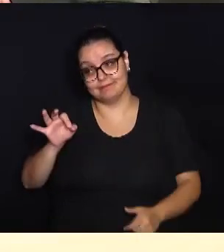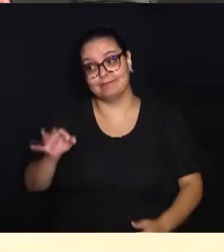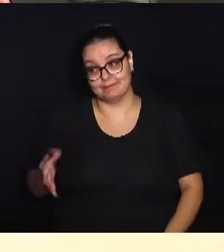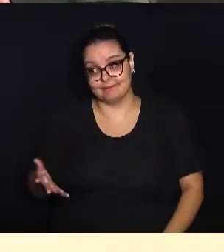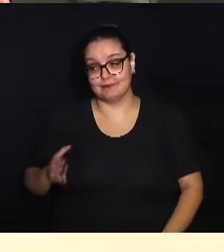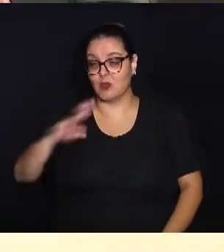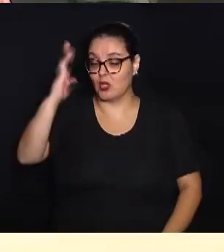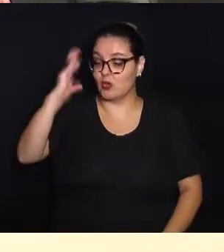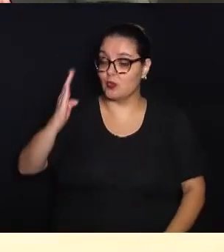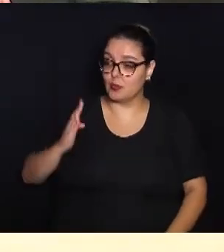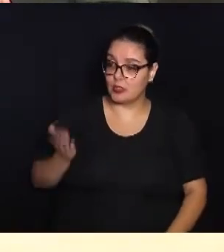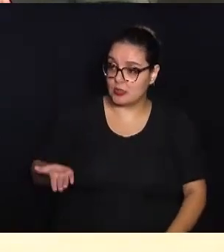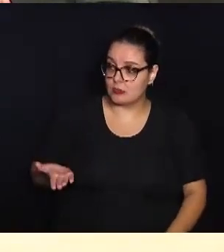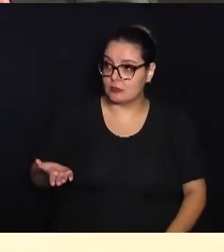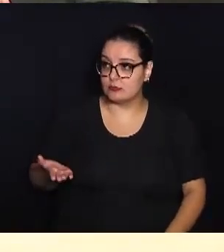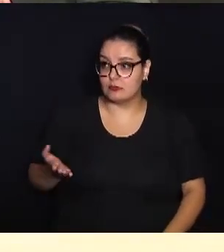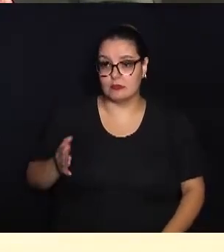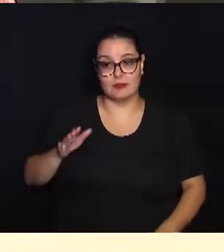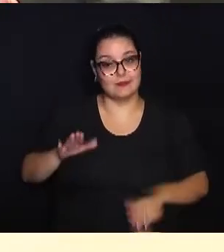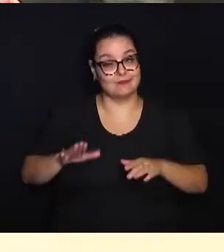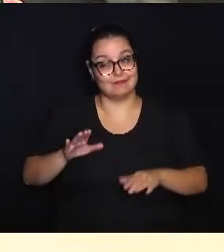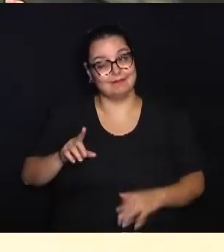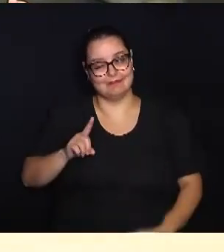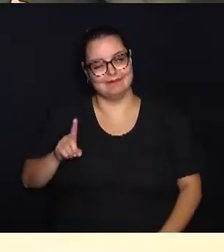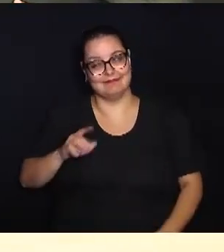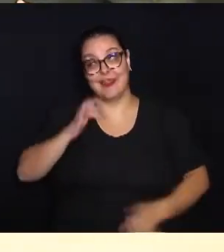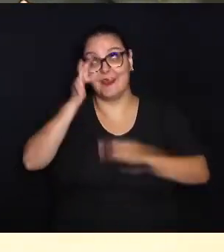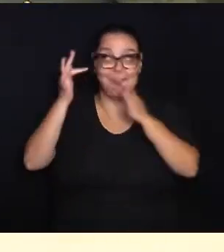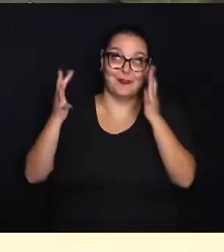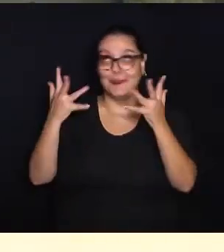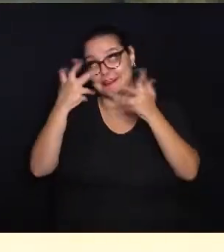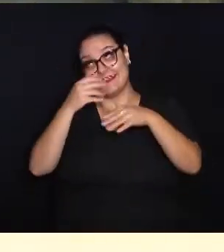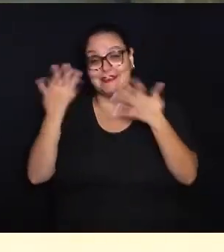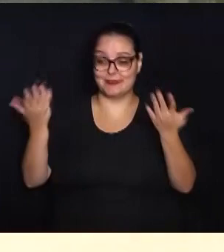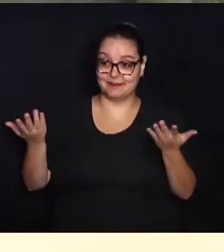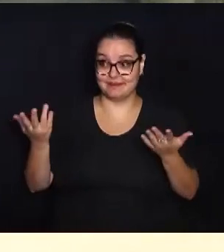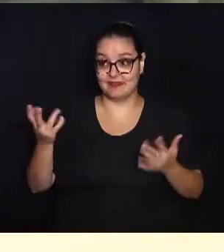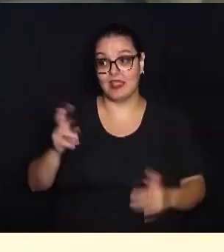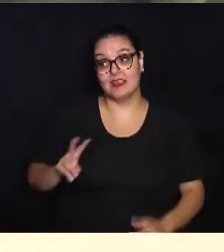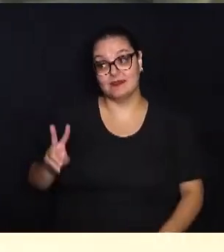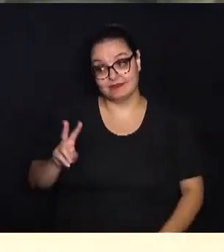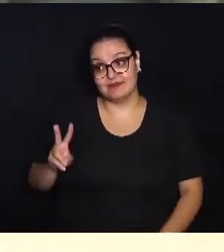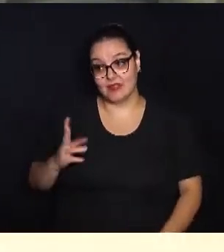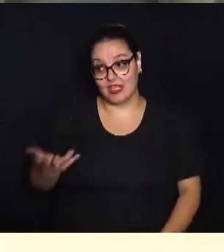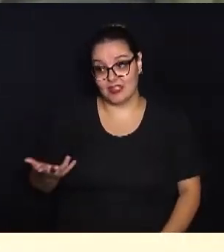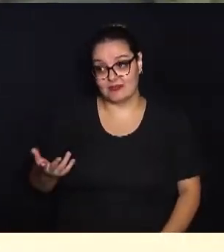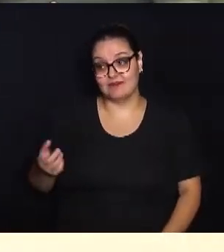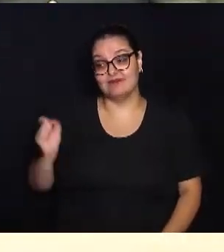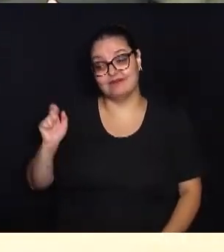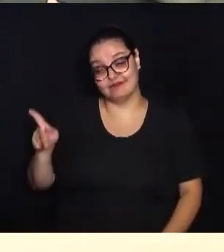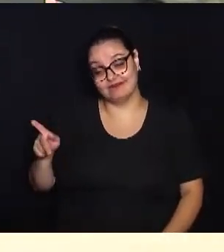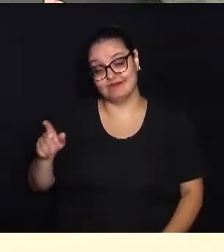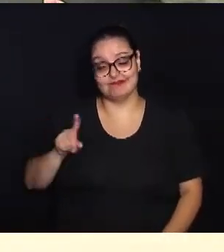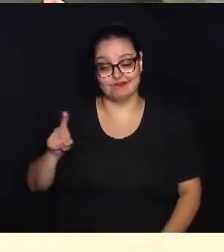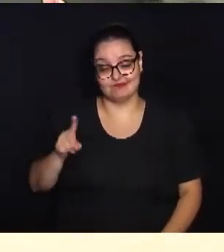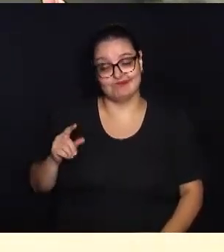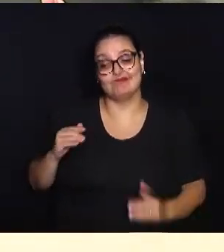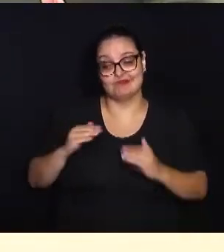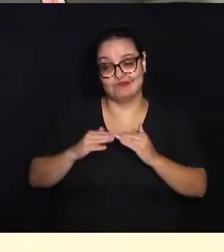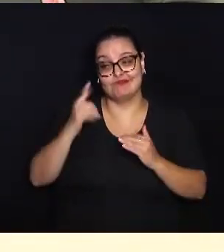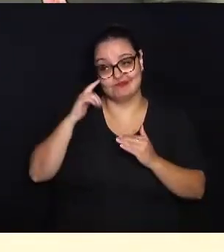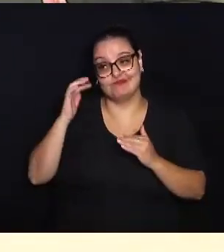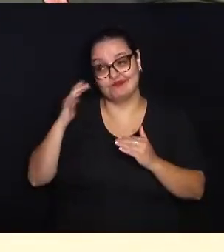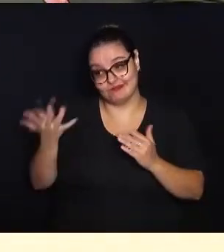boa parte dos brasileiros, né? Mas nem tudo são flores, já que muitas vezes o valor da aposentadoria não pode ser